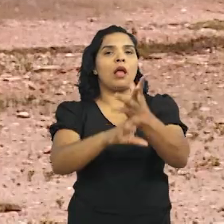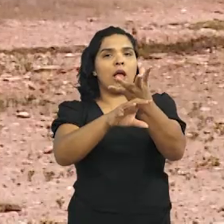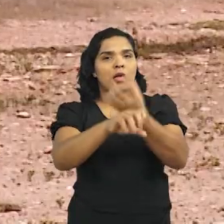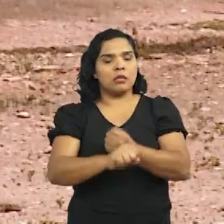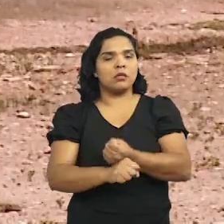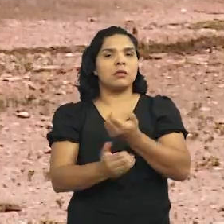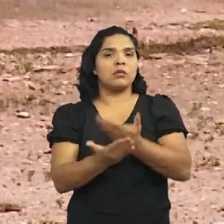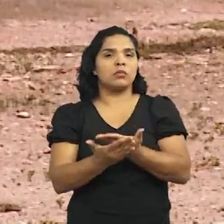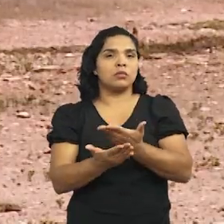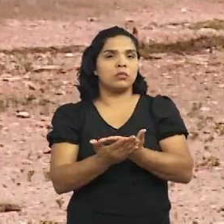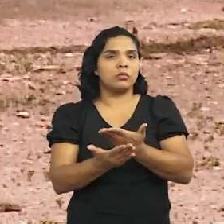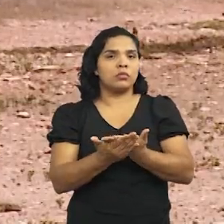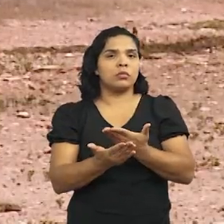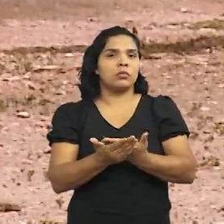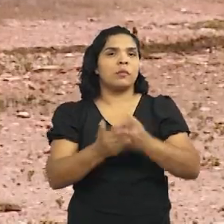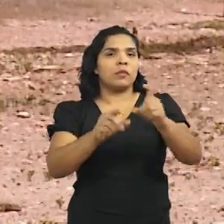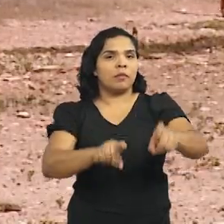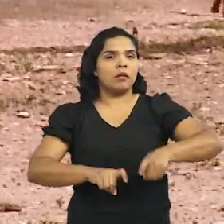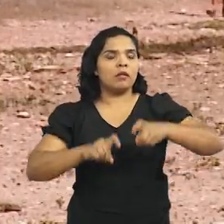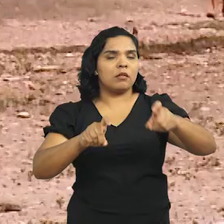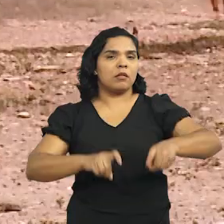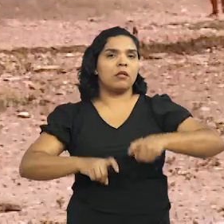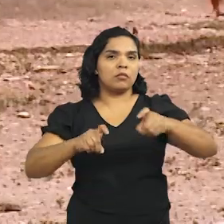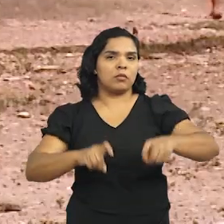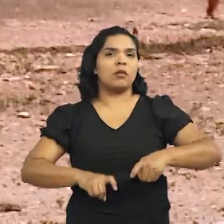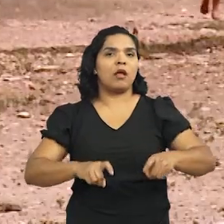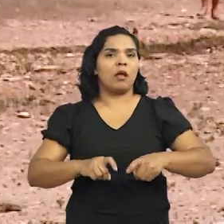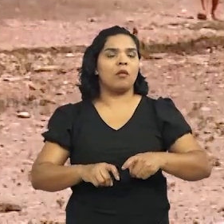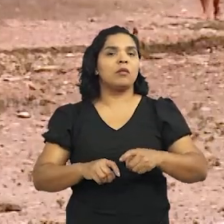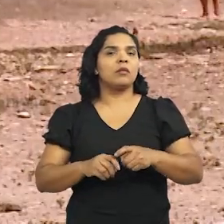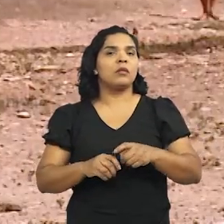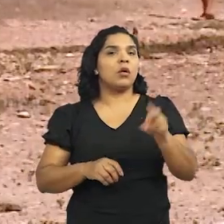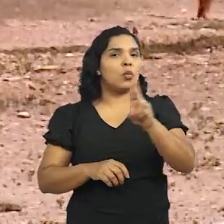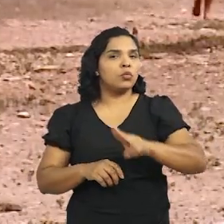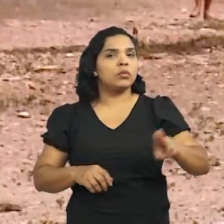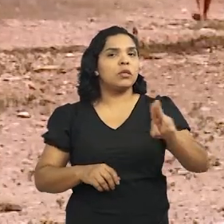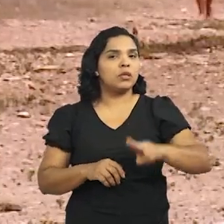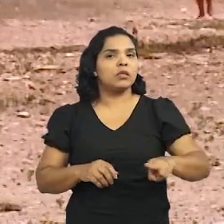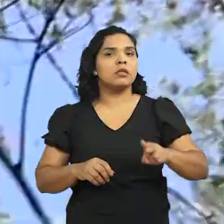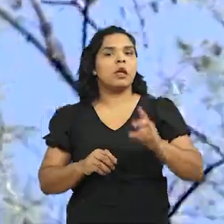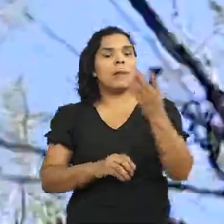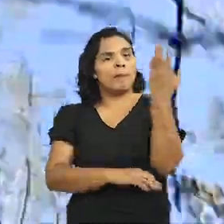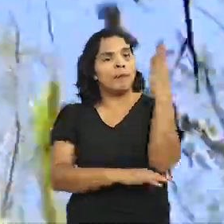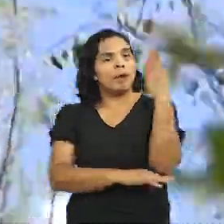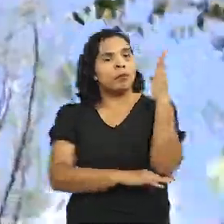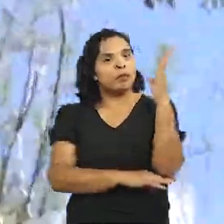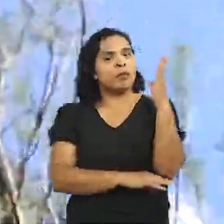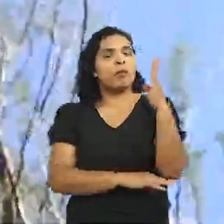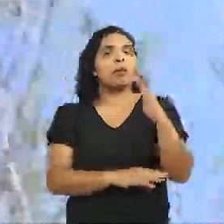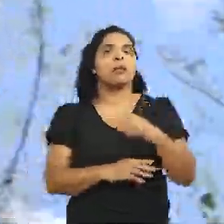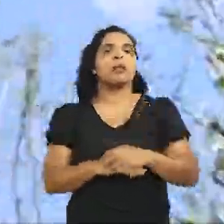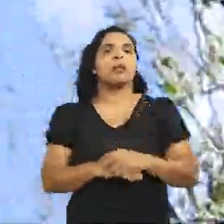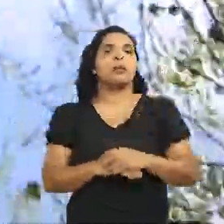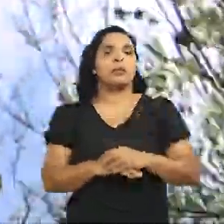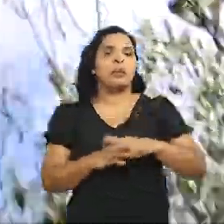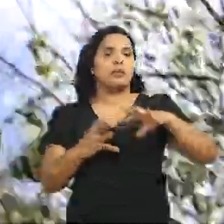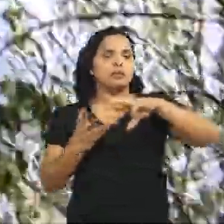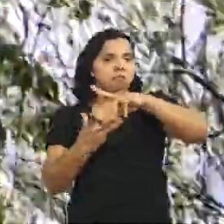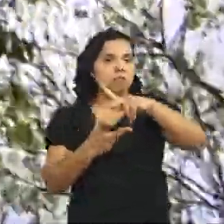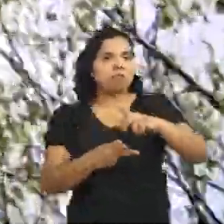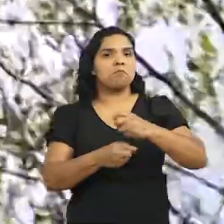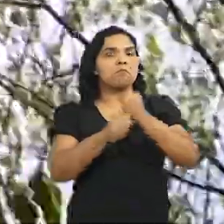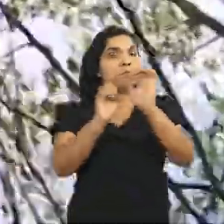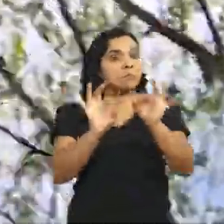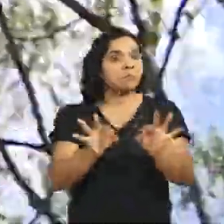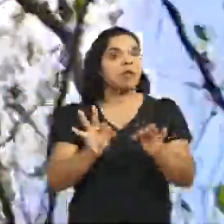A Expedição Caatinga realiza os estudos em propriedades rurais que comercializam lenha sob manejo florestal